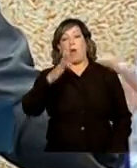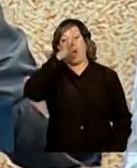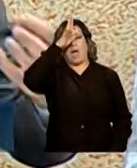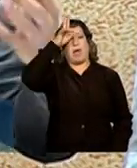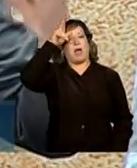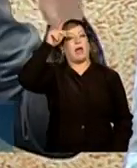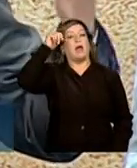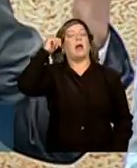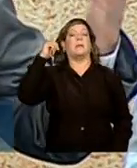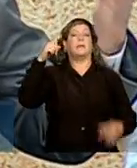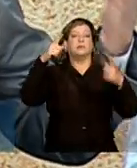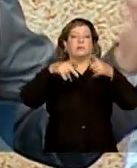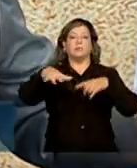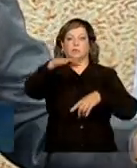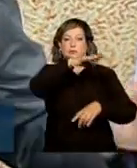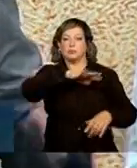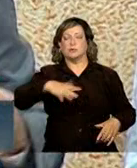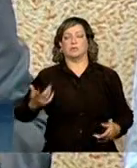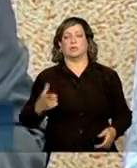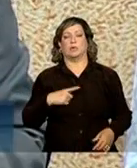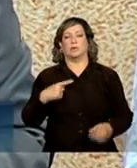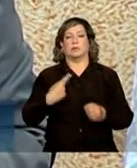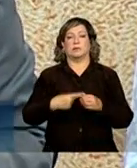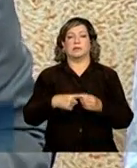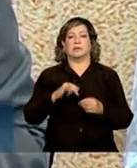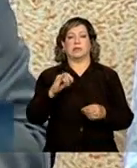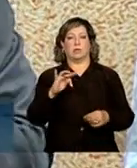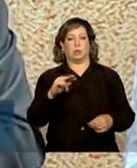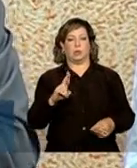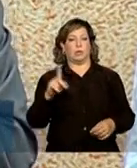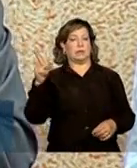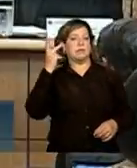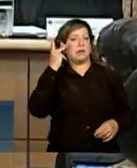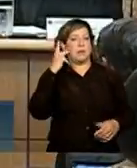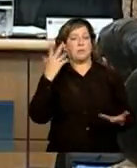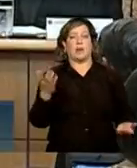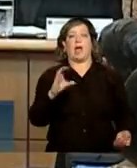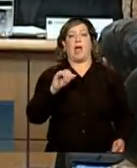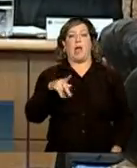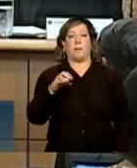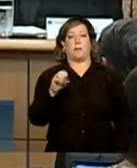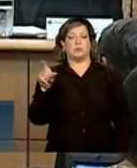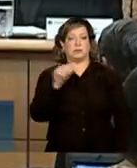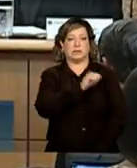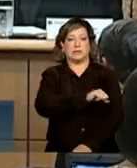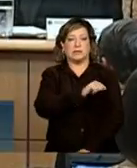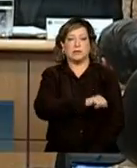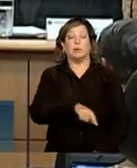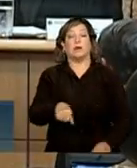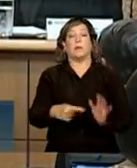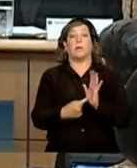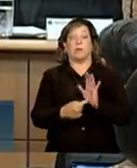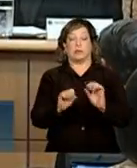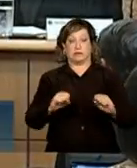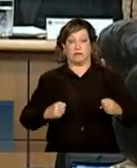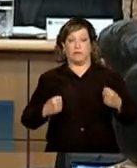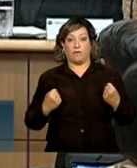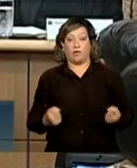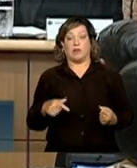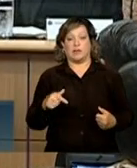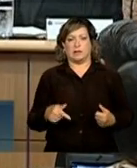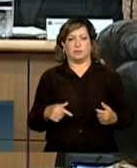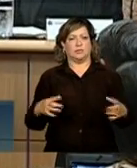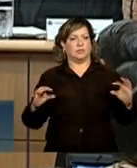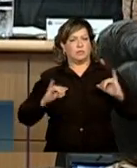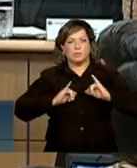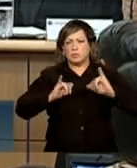cidades eh como ituu em São Paulo Campos no Rio que mostraram que se reforçarmos a processo de